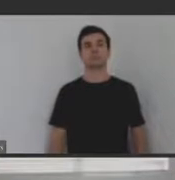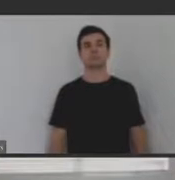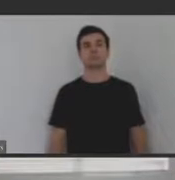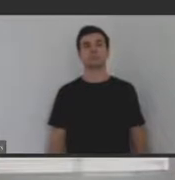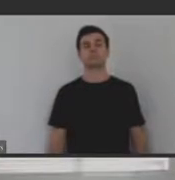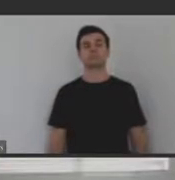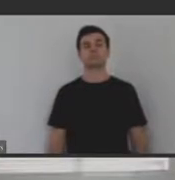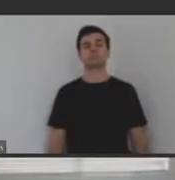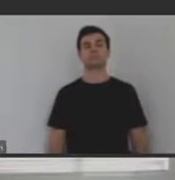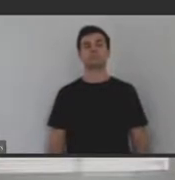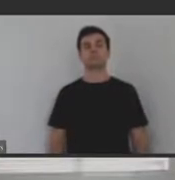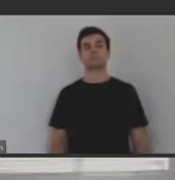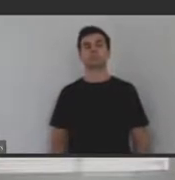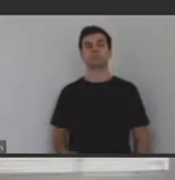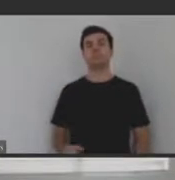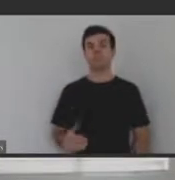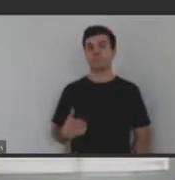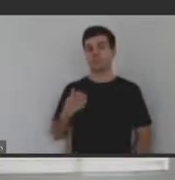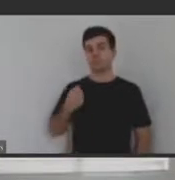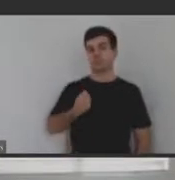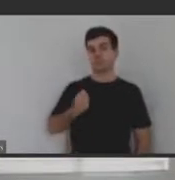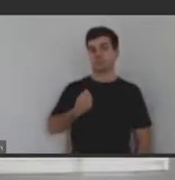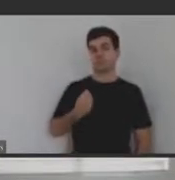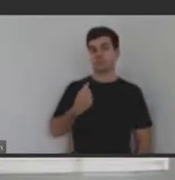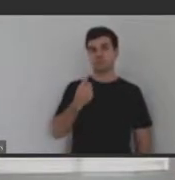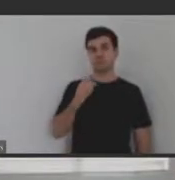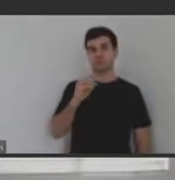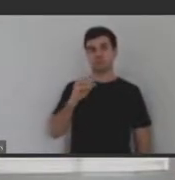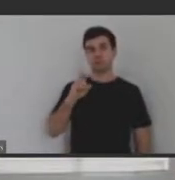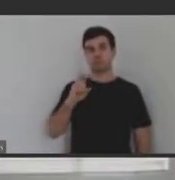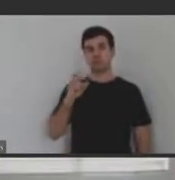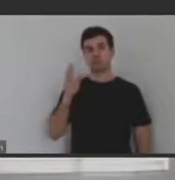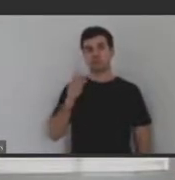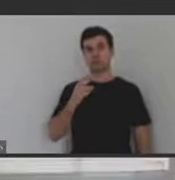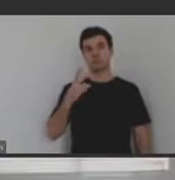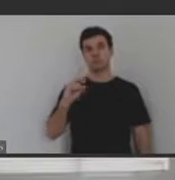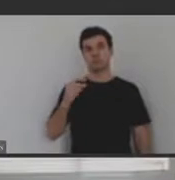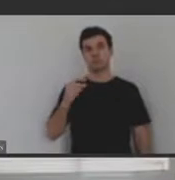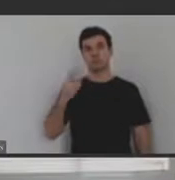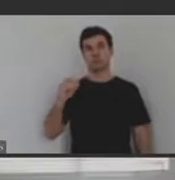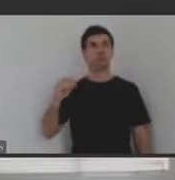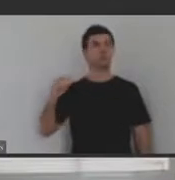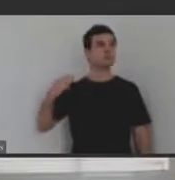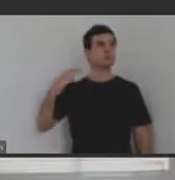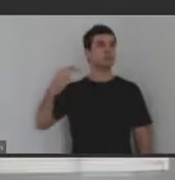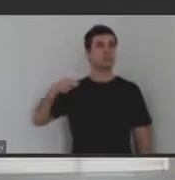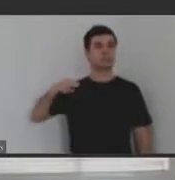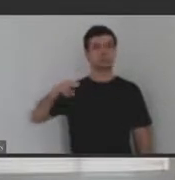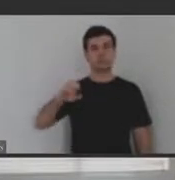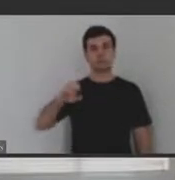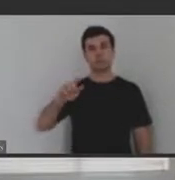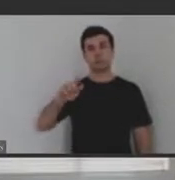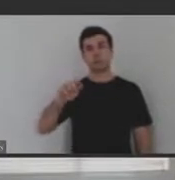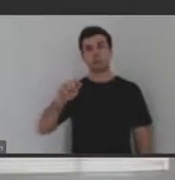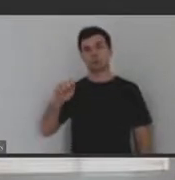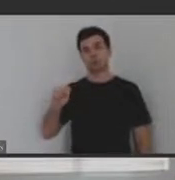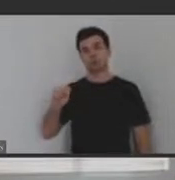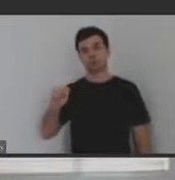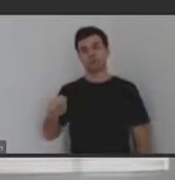Excelência. Moção de apelo número 105/2020 do vereador Ney do Gás.